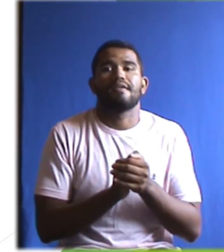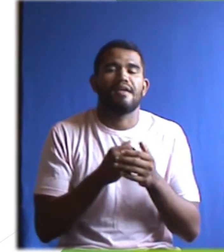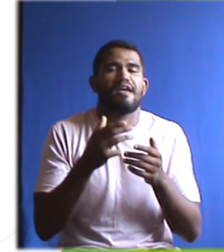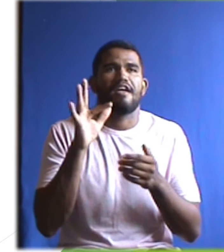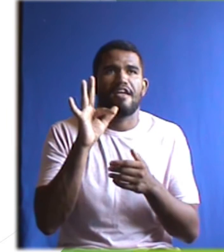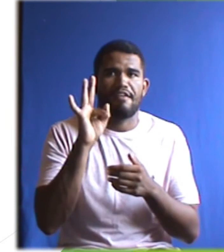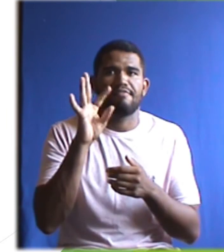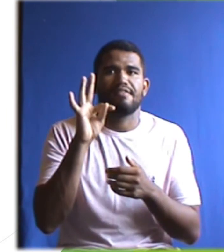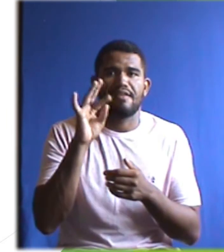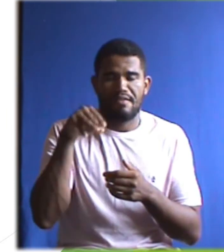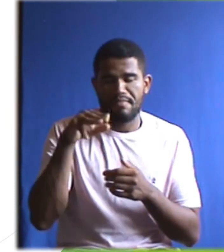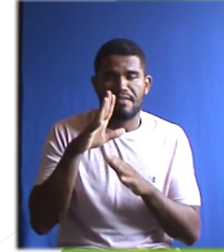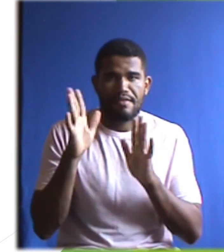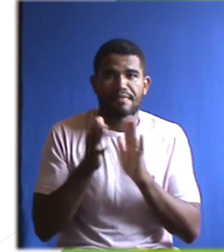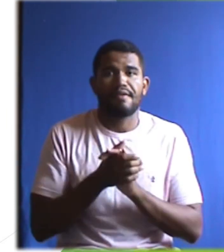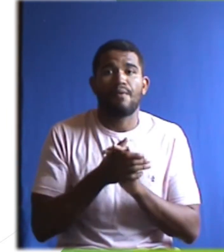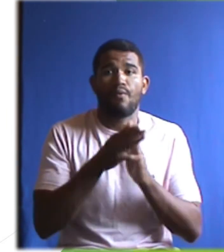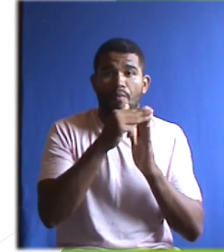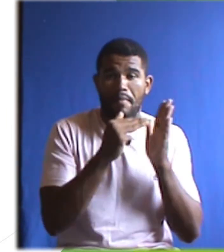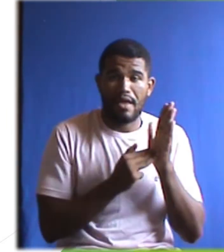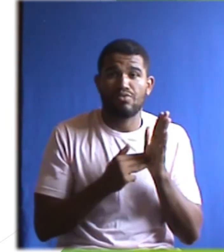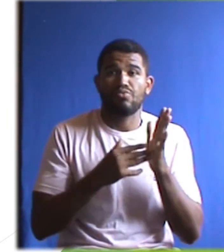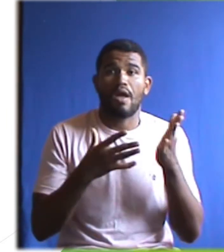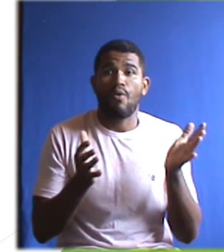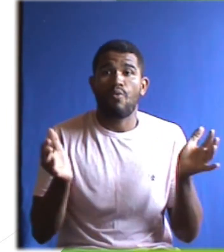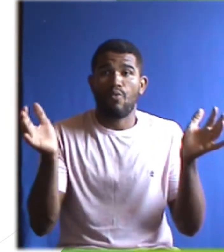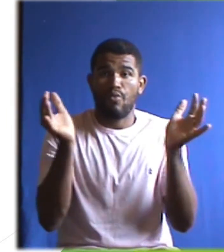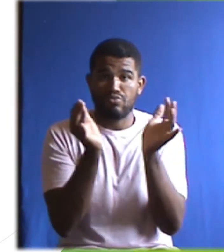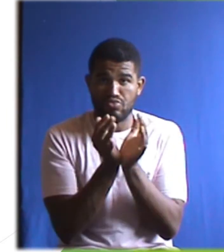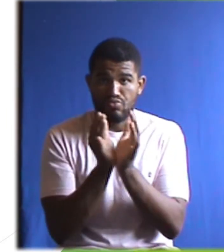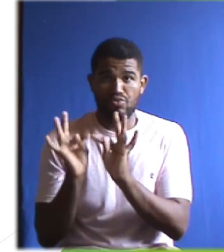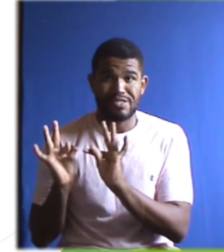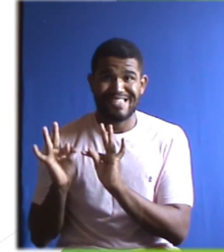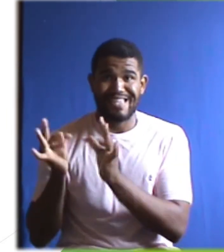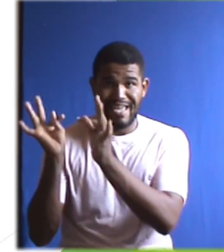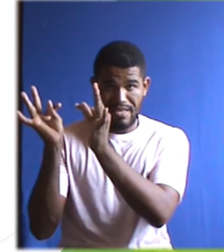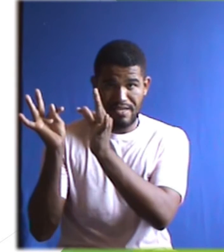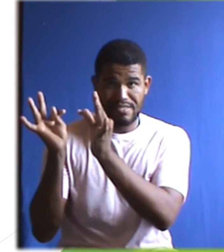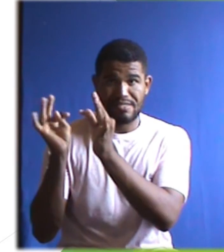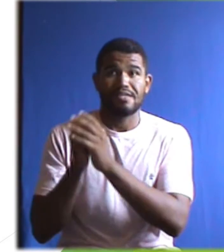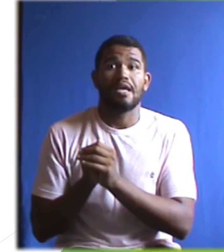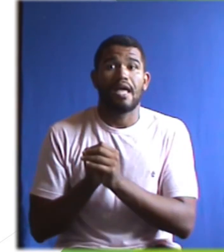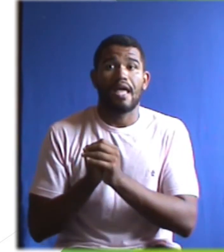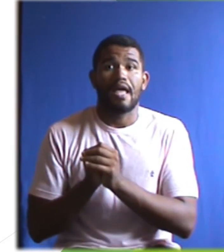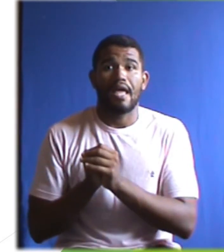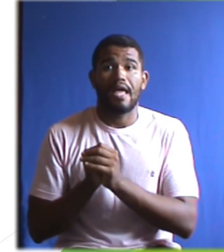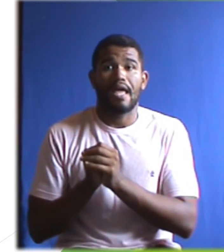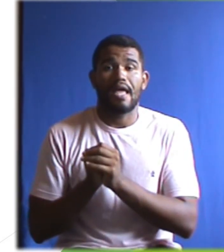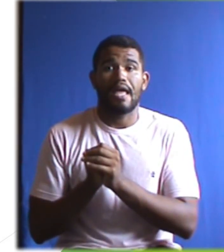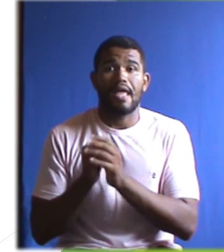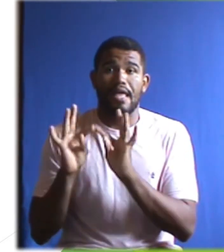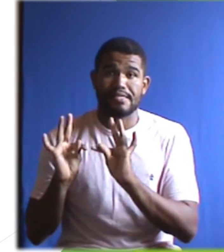disciplina, que é Fundamentos Teóricos Metodológicos. O método vai ser um conjunto de técnicas,